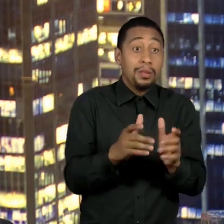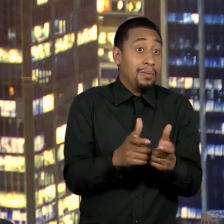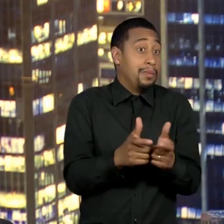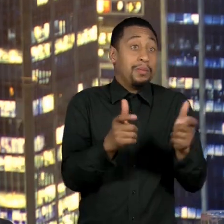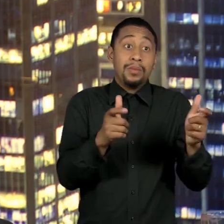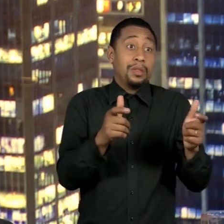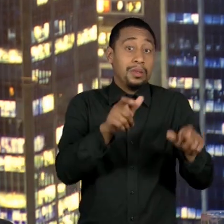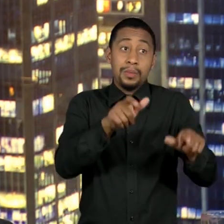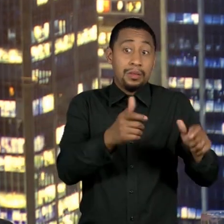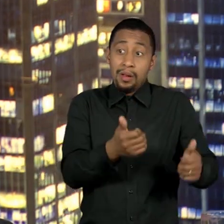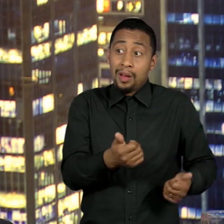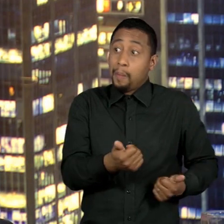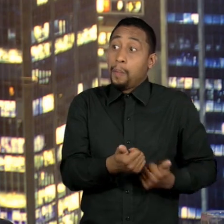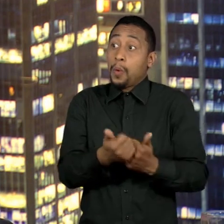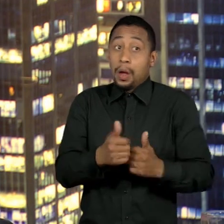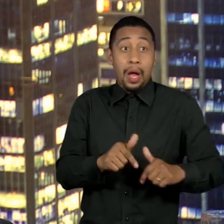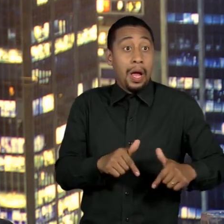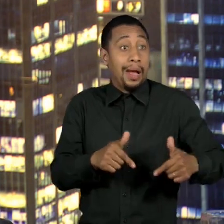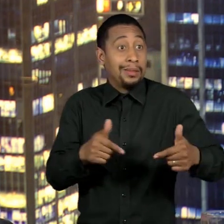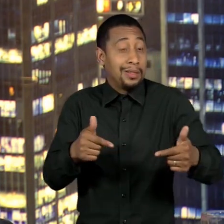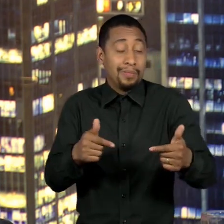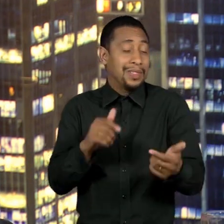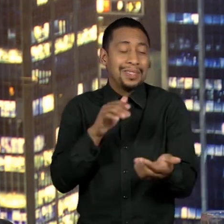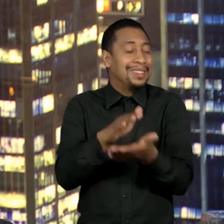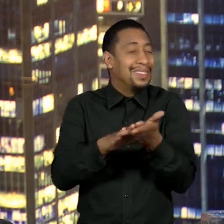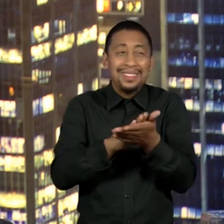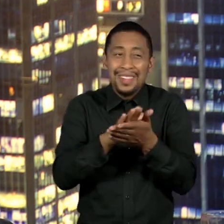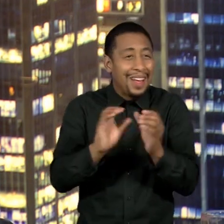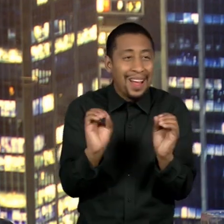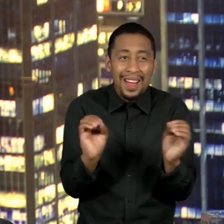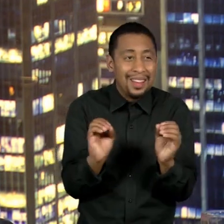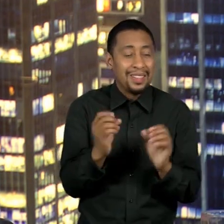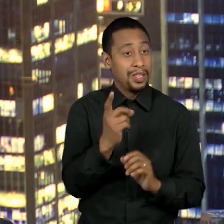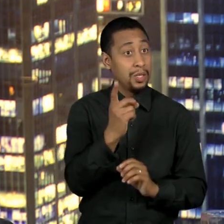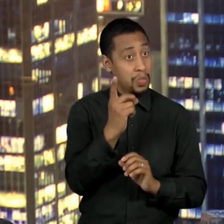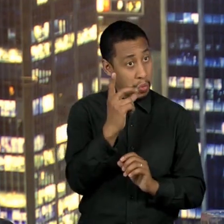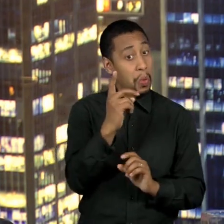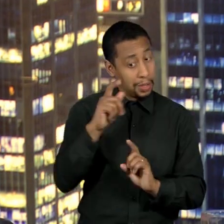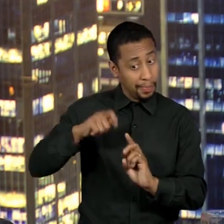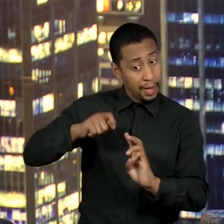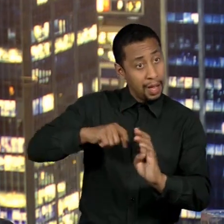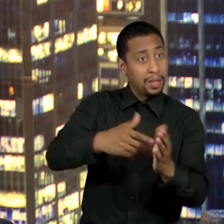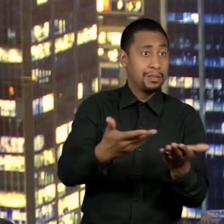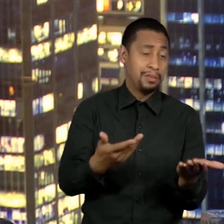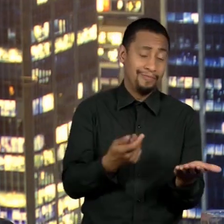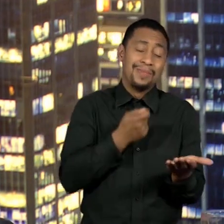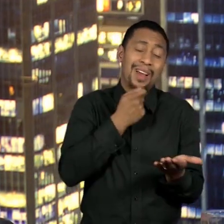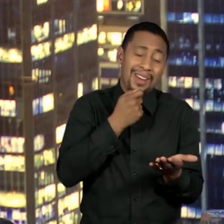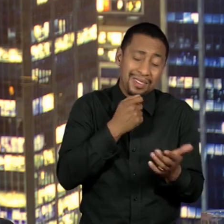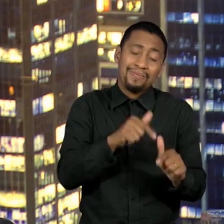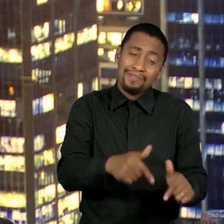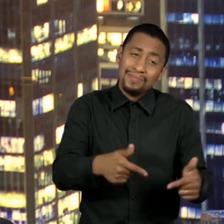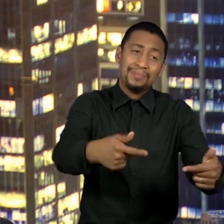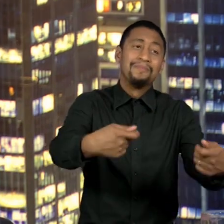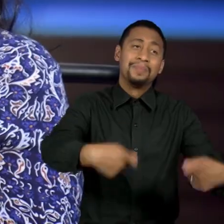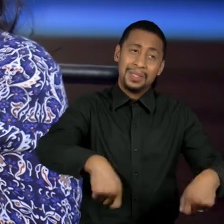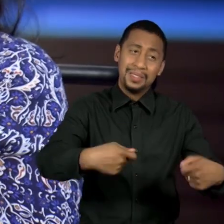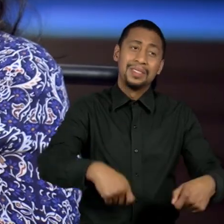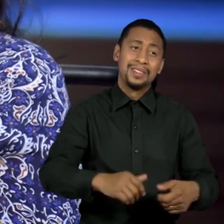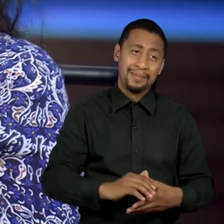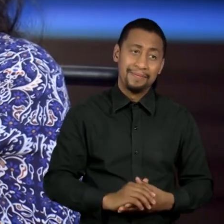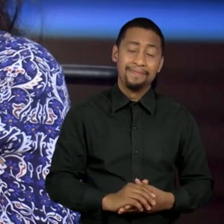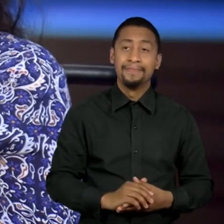a integração não consegue se efetivar. Exatamente, de uma forma. É toda a sociedade, é a educação que vai na ponta, que chega a todo o ciclo,